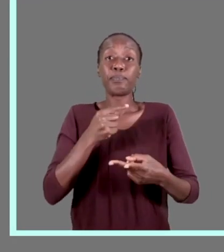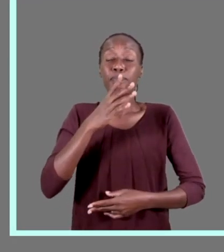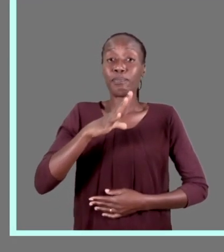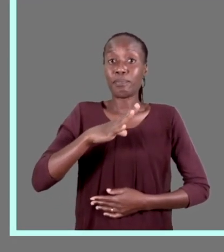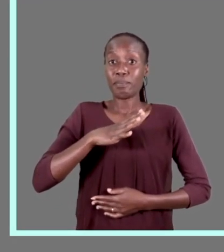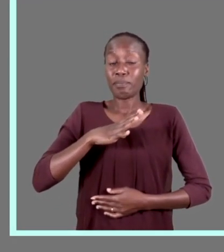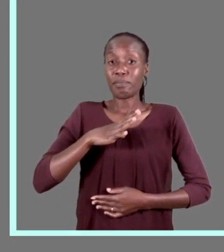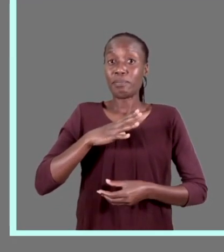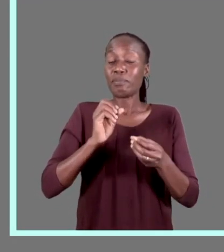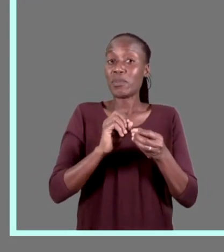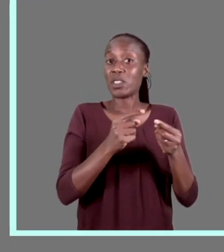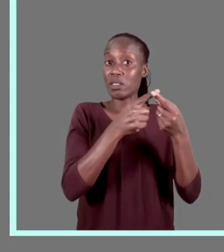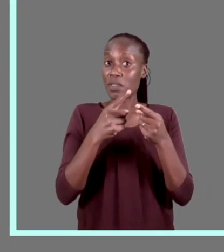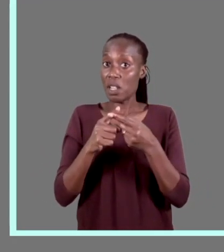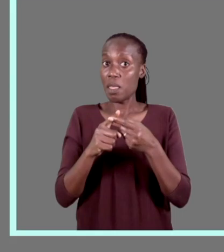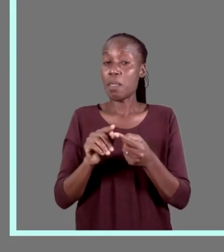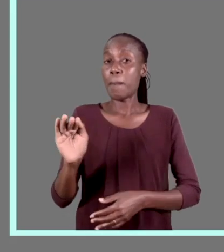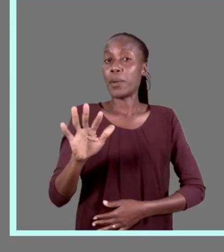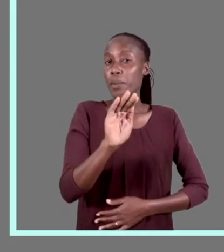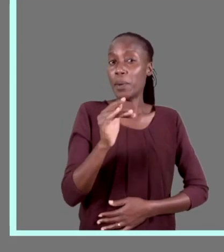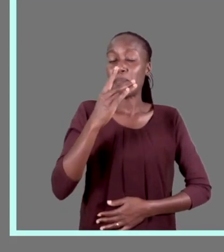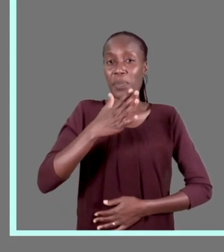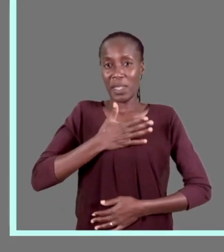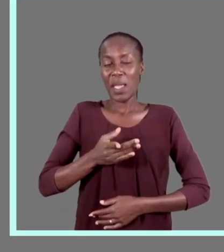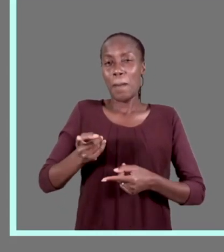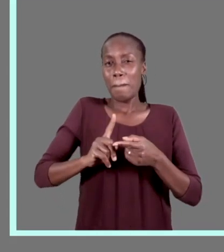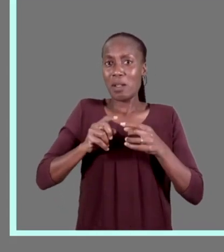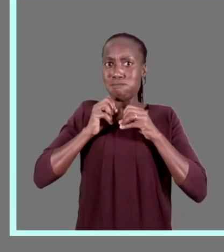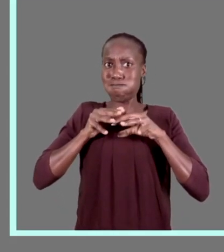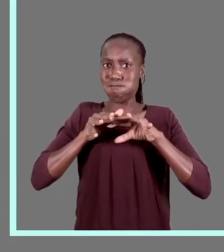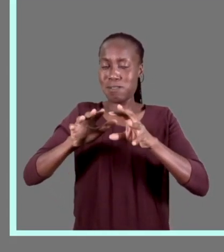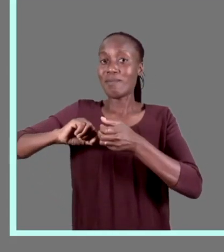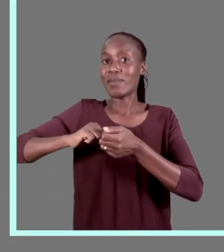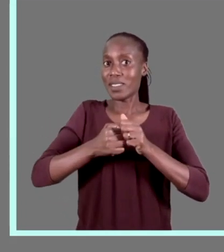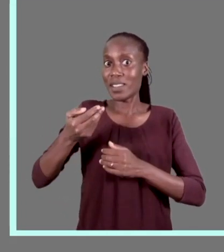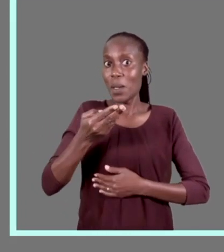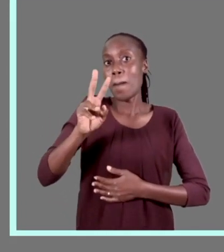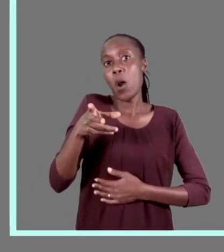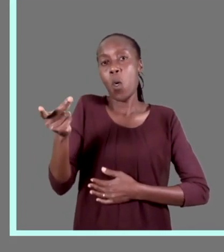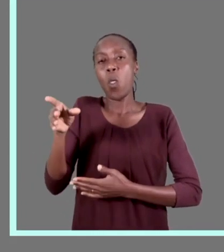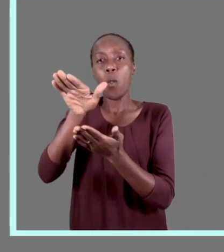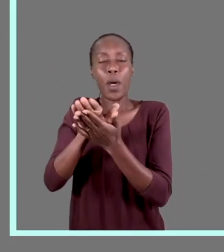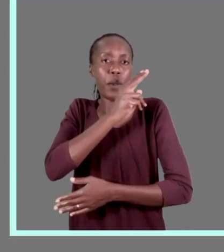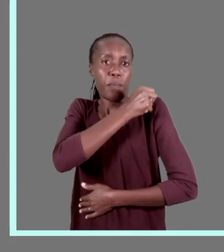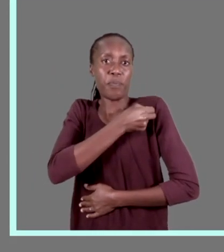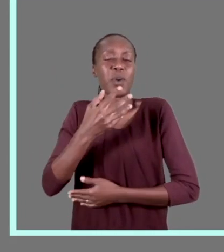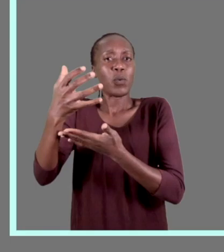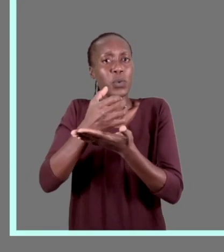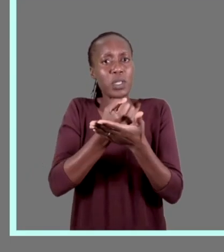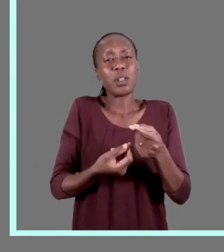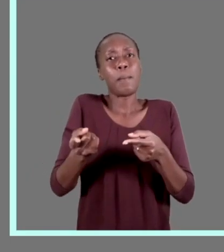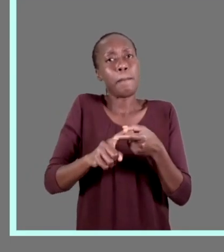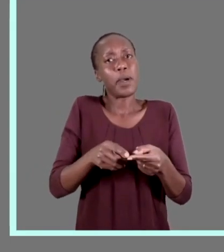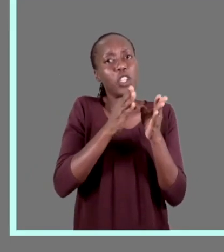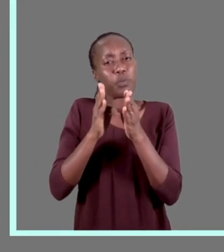concretamente em Inhaconjo e Mascareira. Temos o desafio de expandir para outra unidade sanitária para alcançar mais